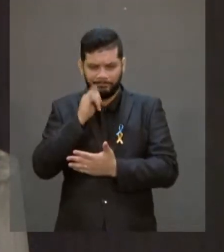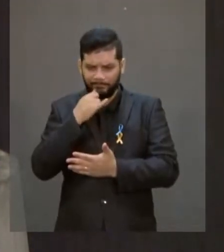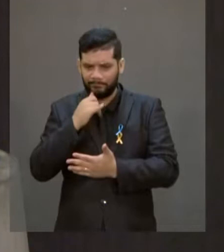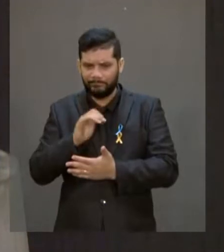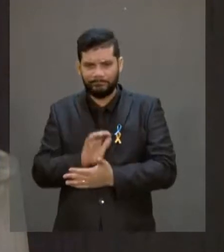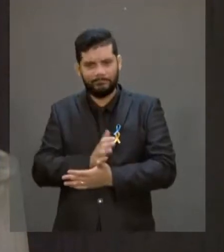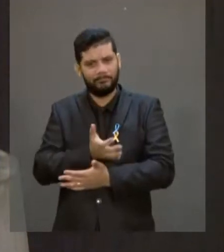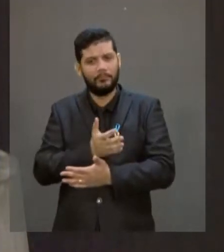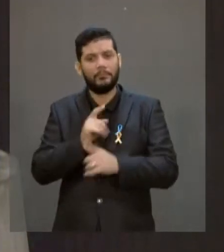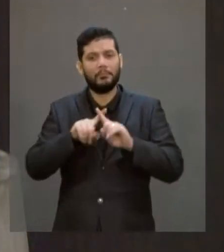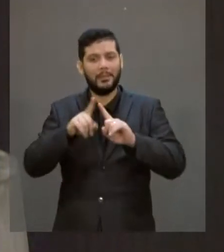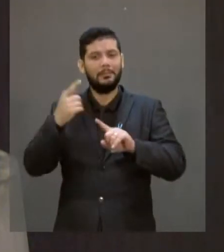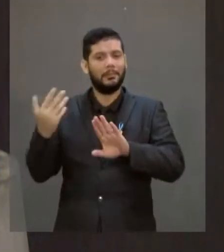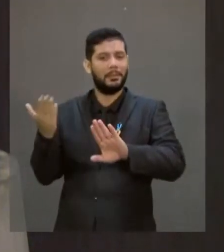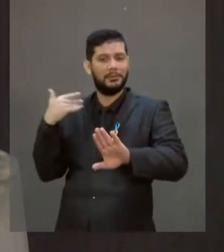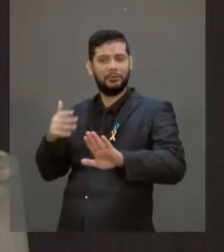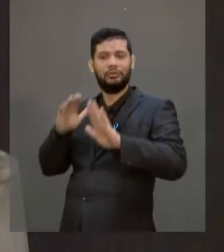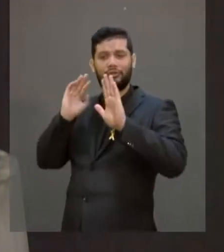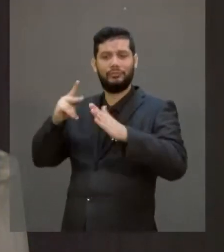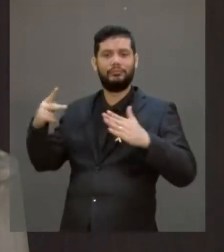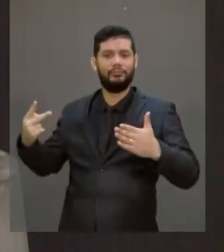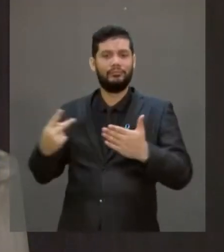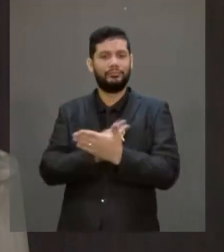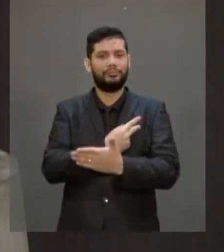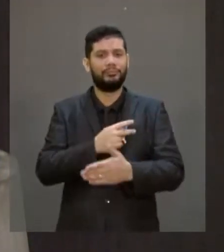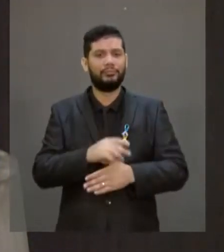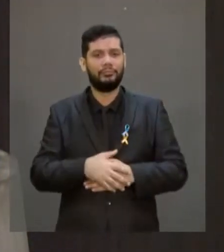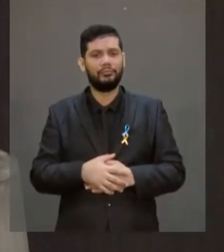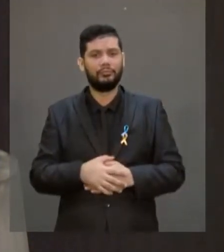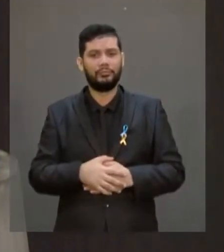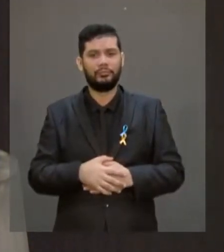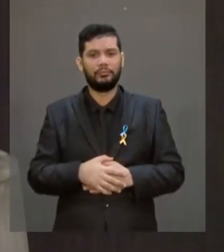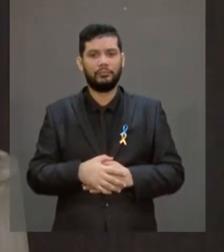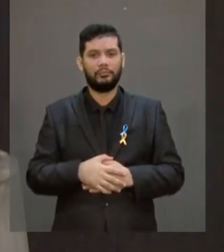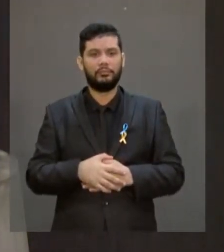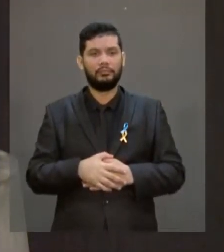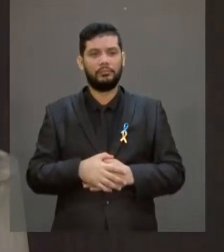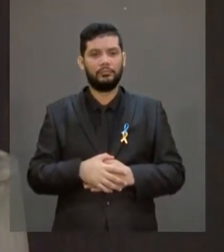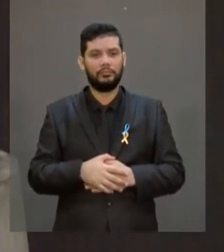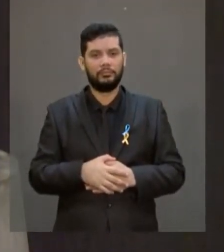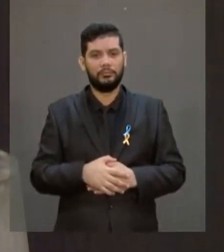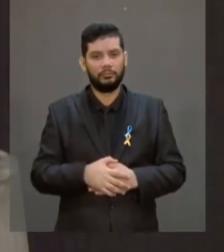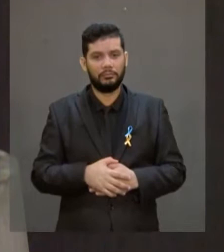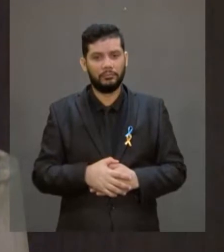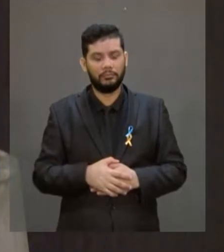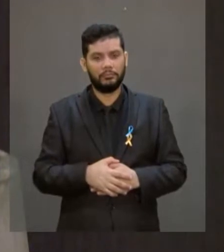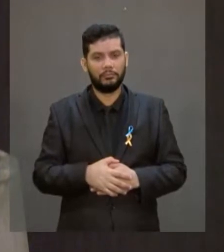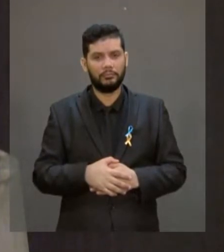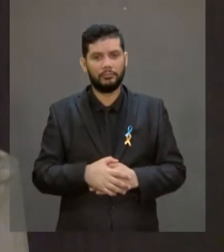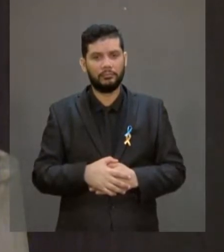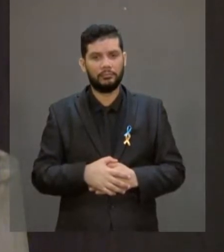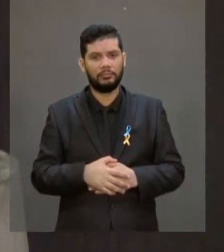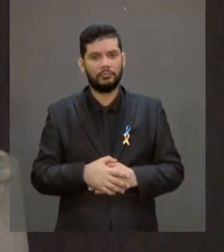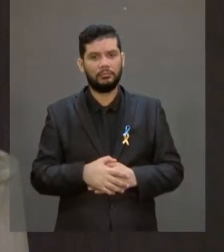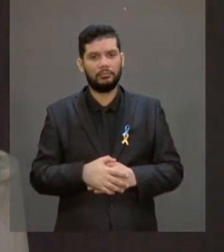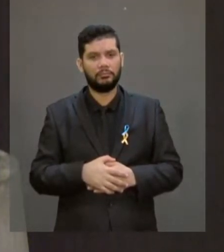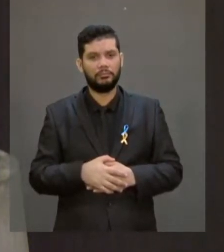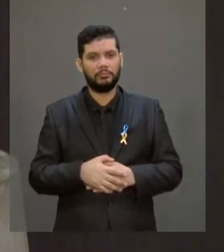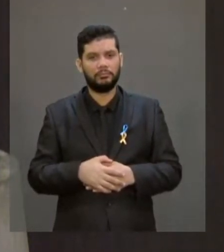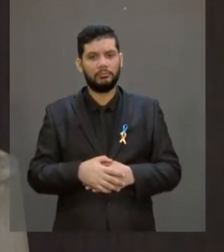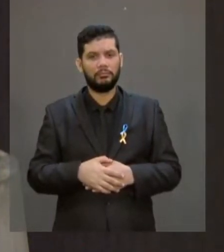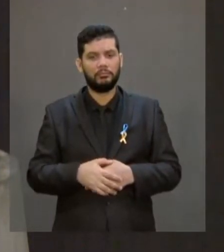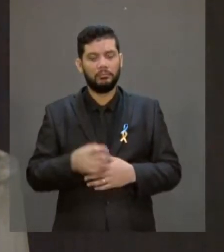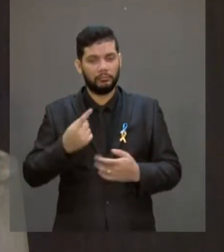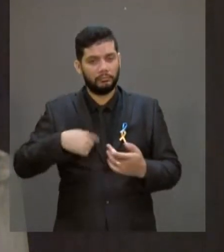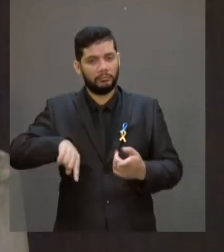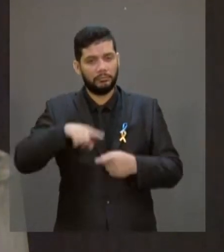Uma série de outros. Em que Gostaria nós de uma temos, parte, deputado? claro, em que nós nos vemos